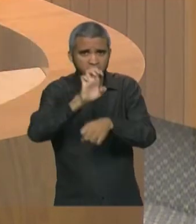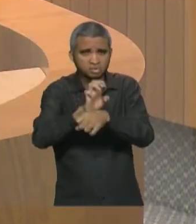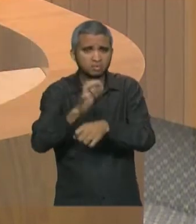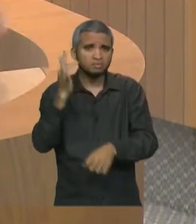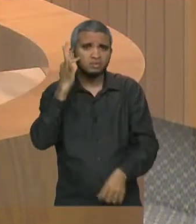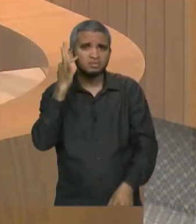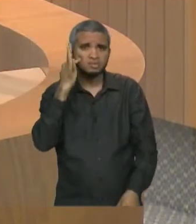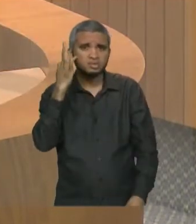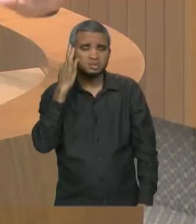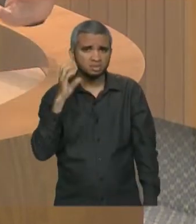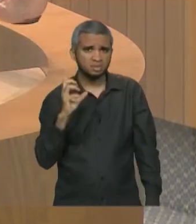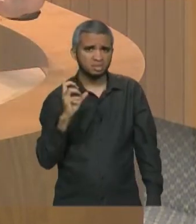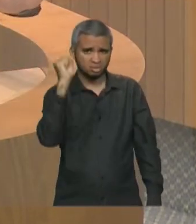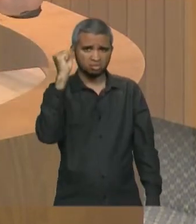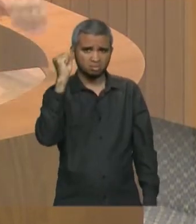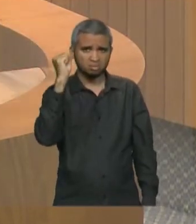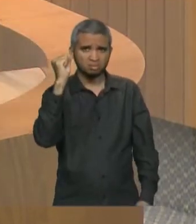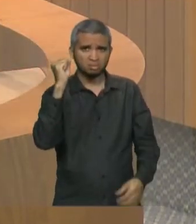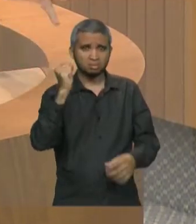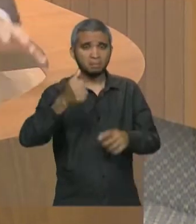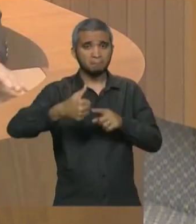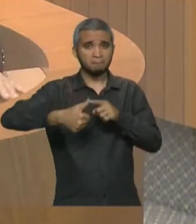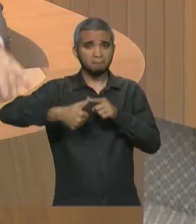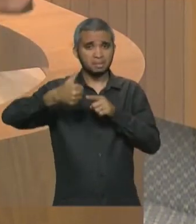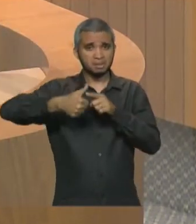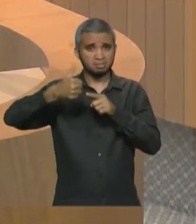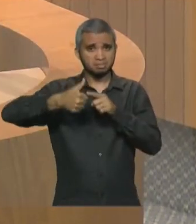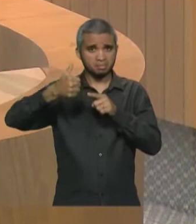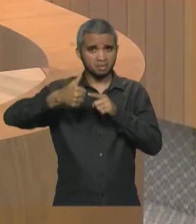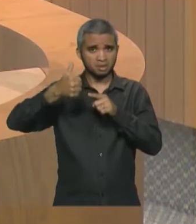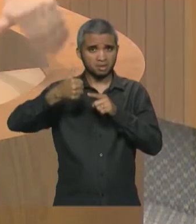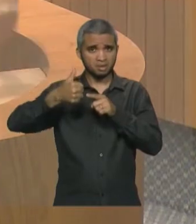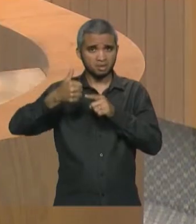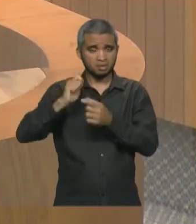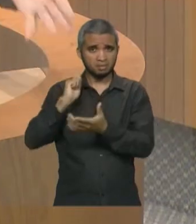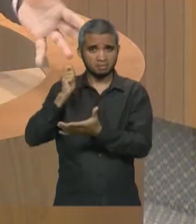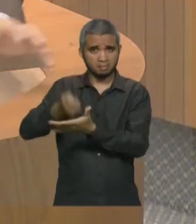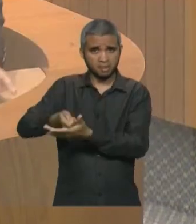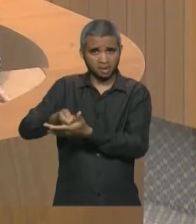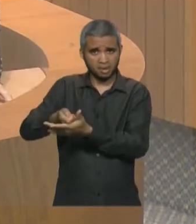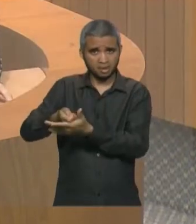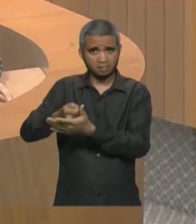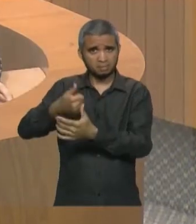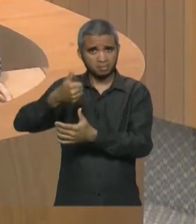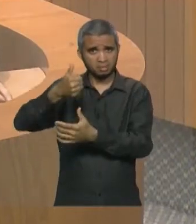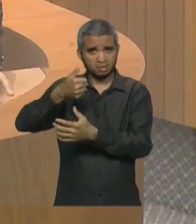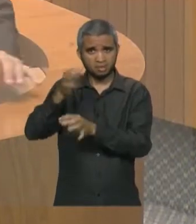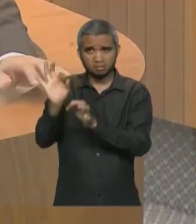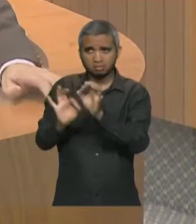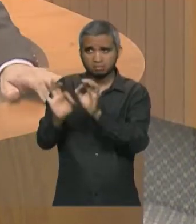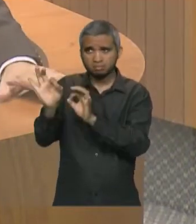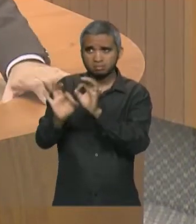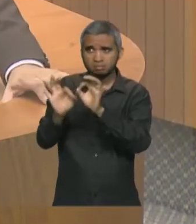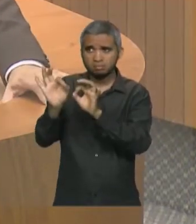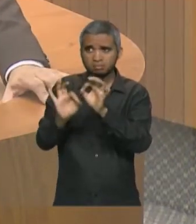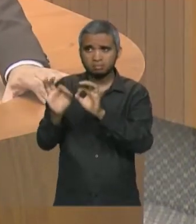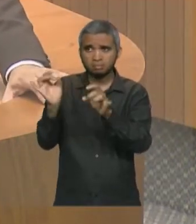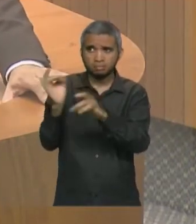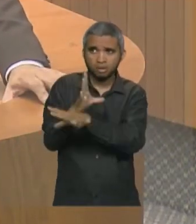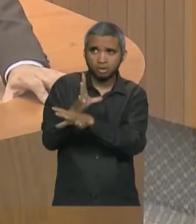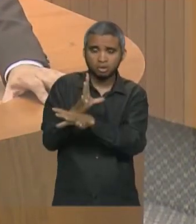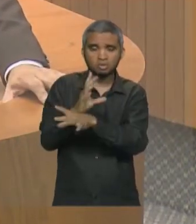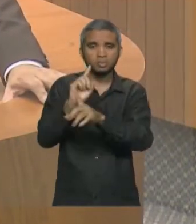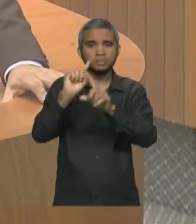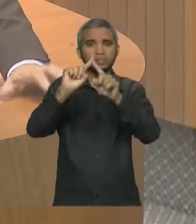assim. Primeiro contratam, primeiro realizam a obra e agora é que vão escolher